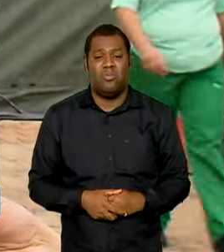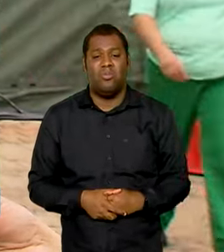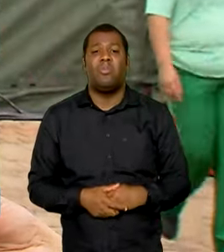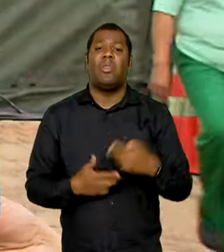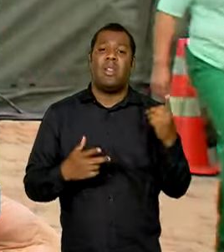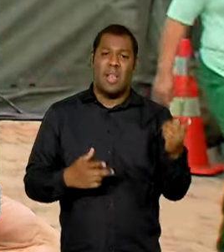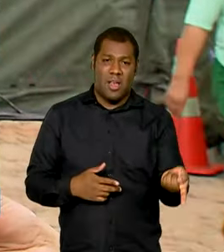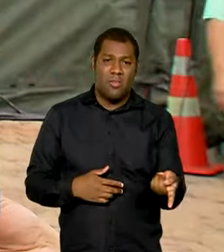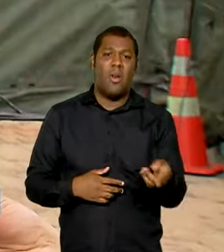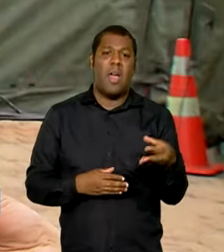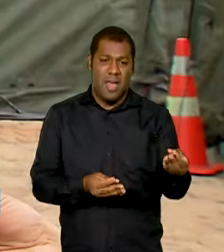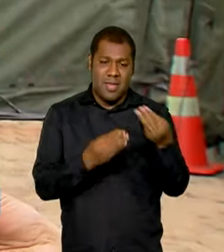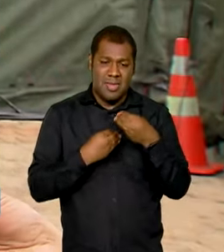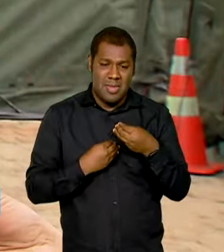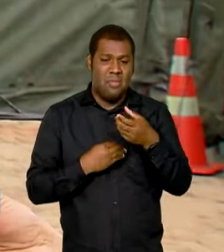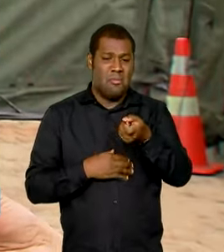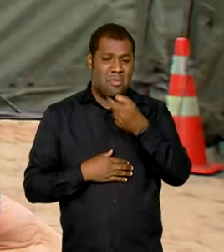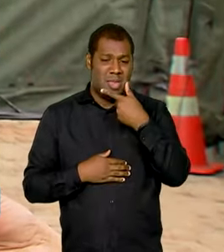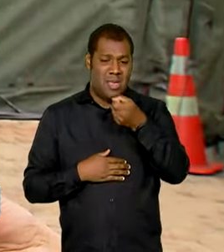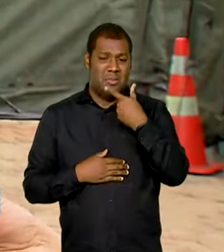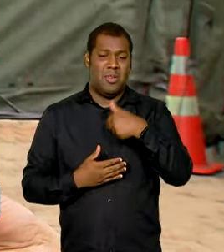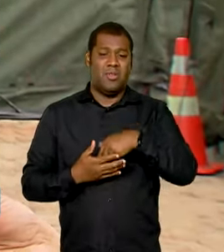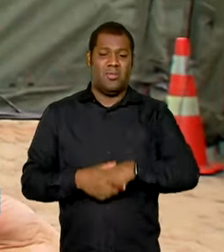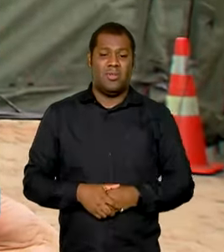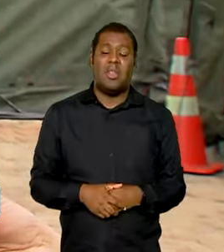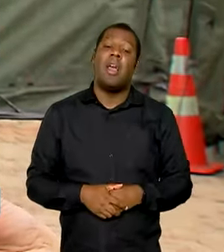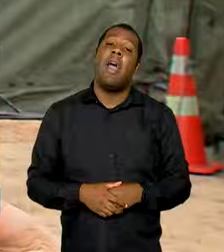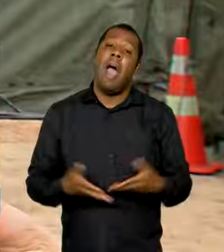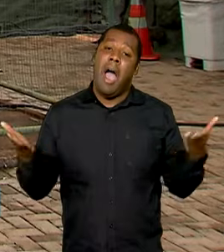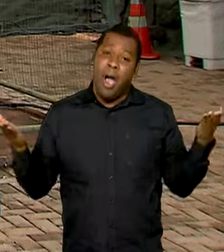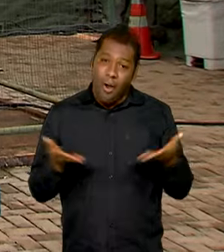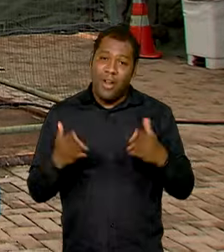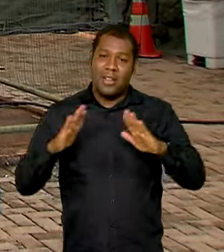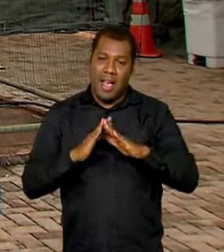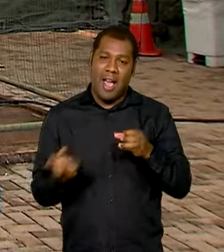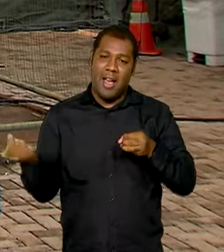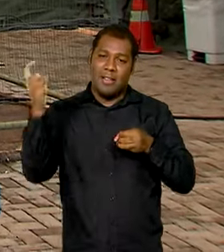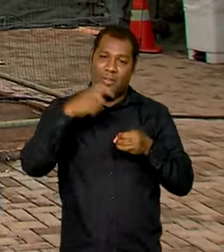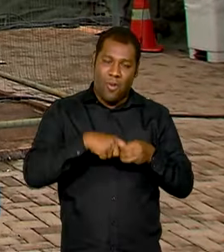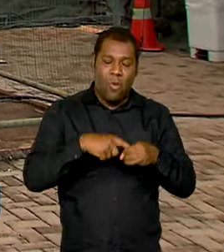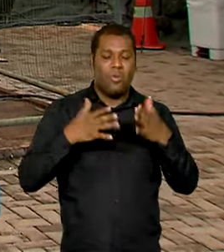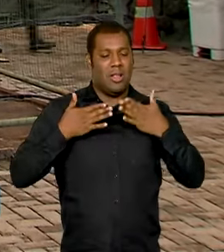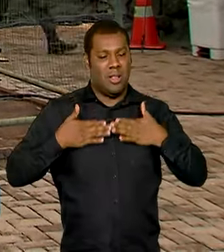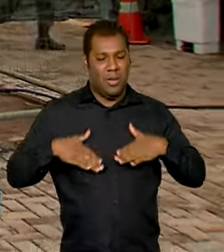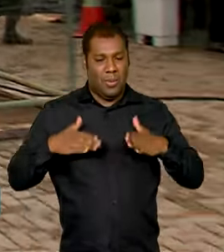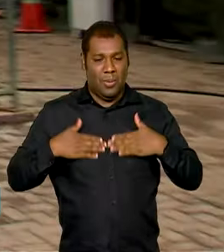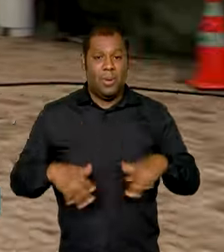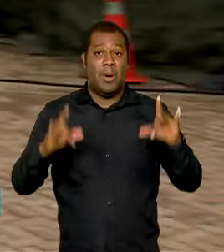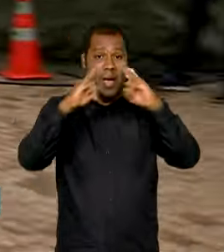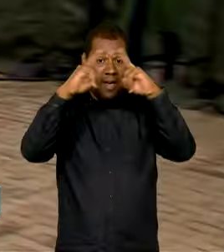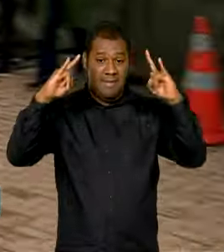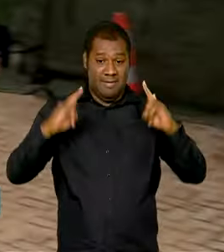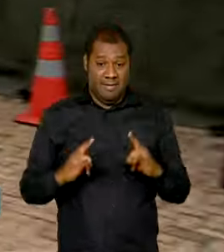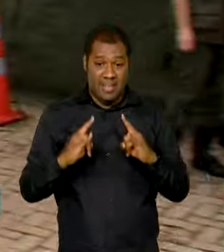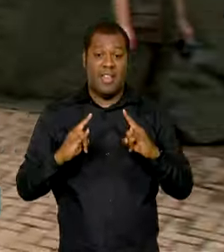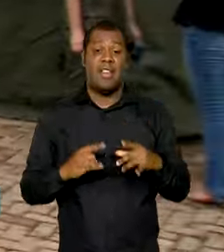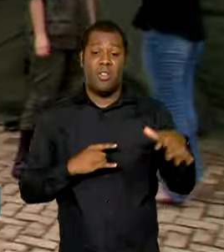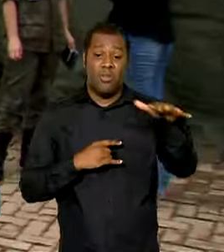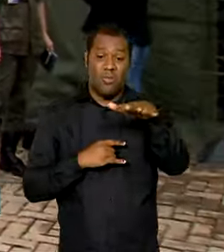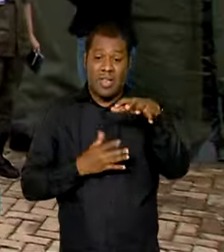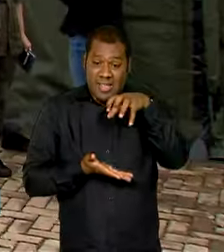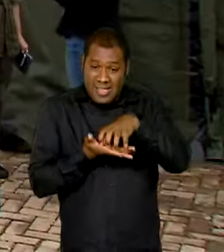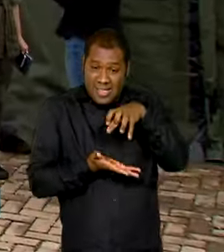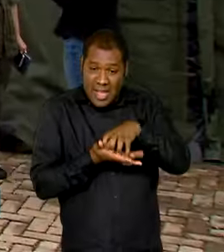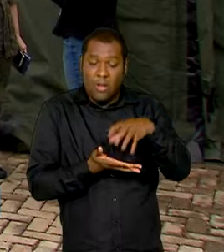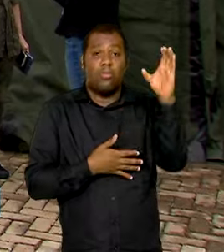tomei medicação e agora para casa, repouso. As tendas militares foram instaladas bem na área central